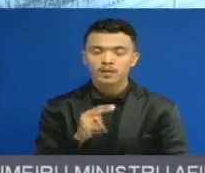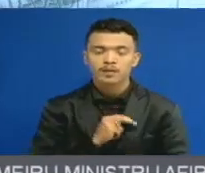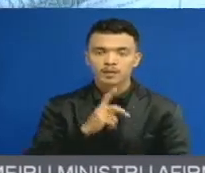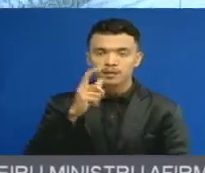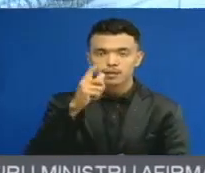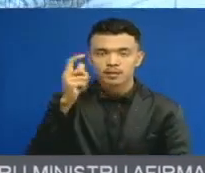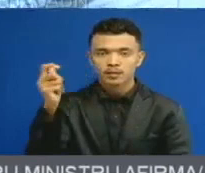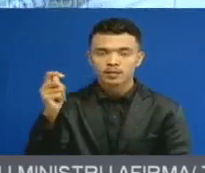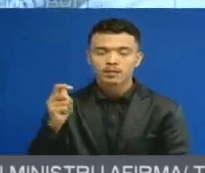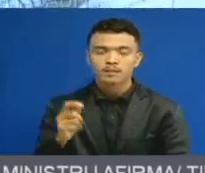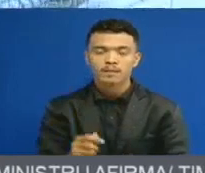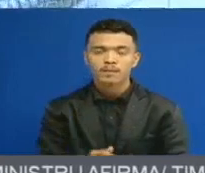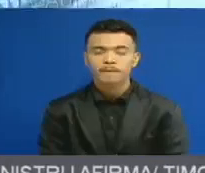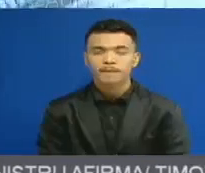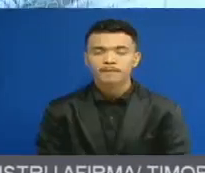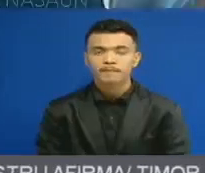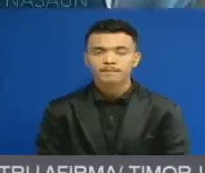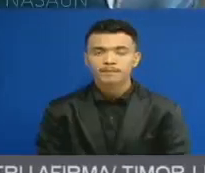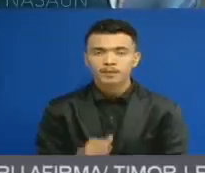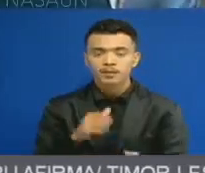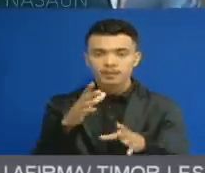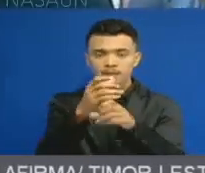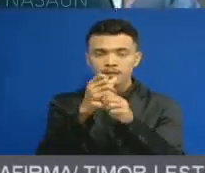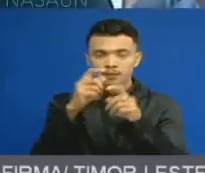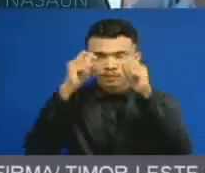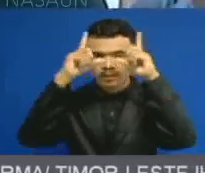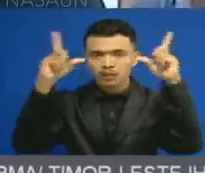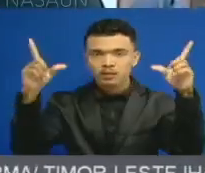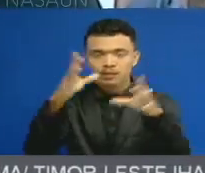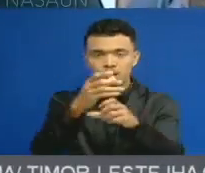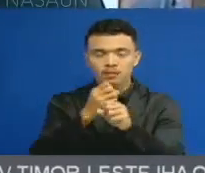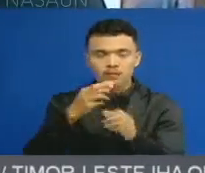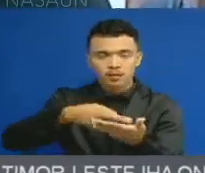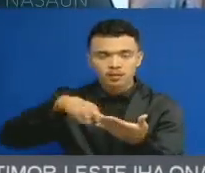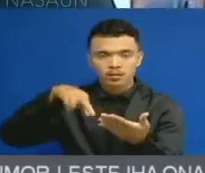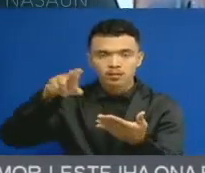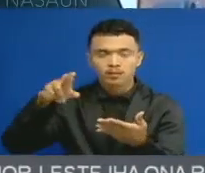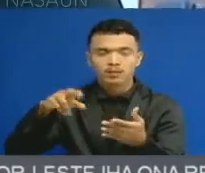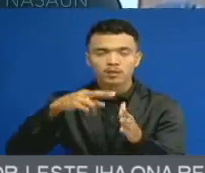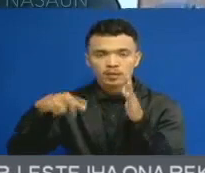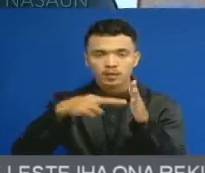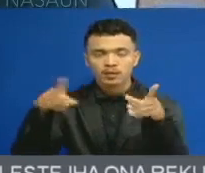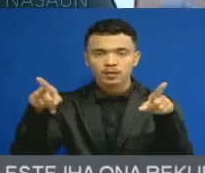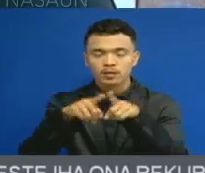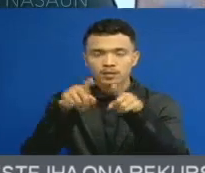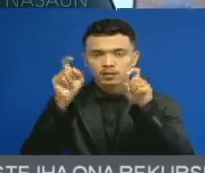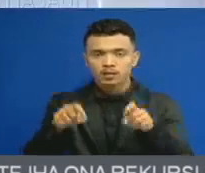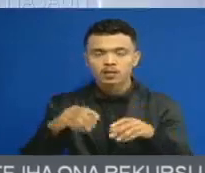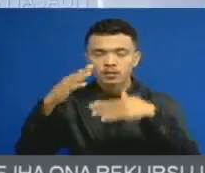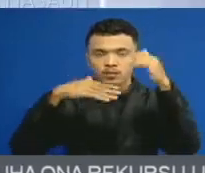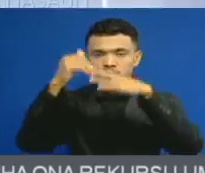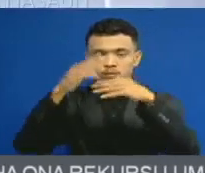Nusa Tenggara Timur, NTT. Roteiro nebe Timor-Leste Simo, auto-priense requisito Sira Hanesan, tem que construir